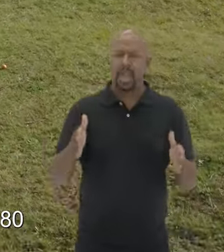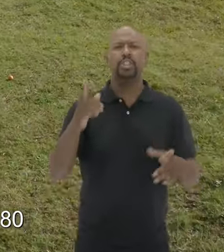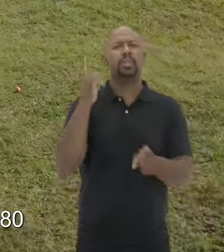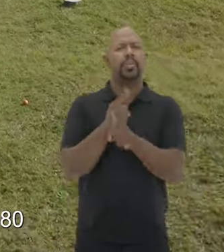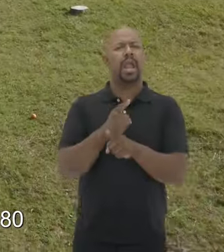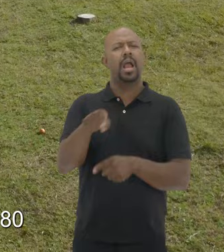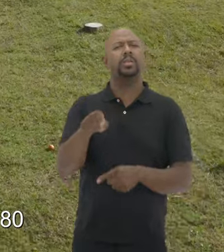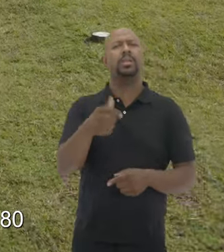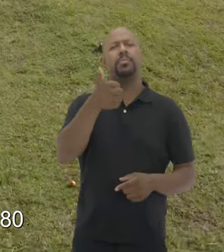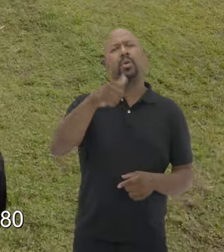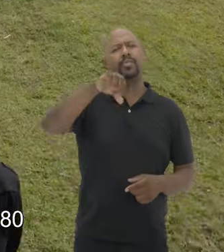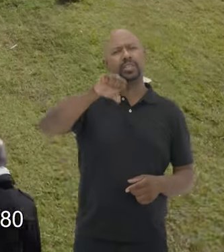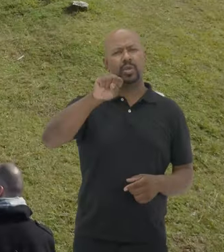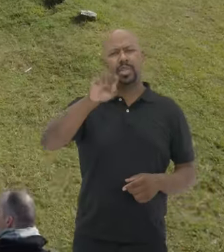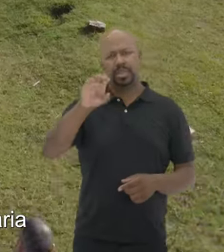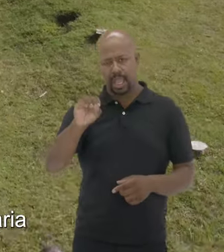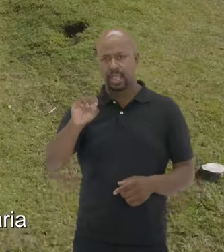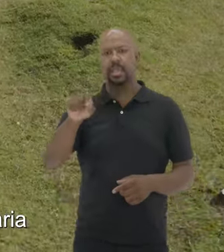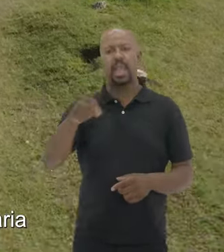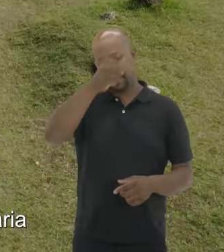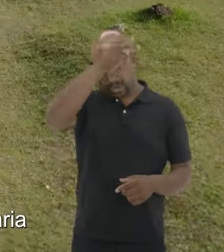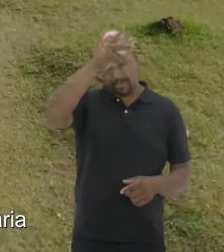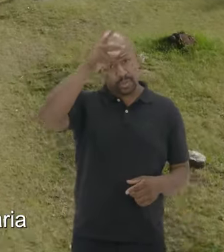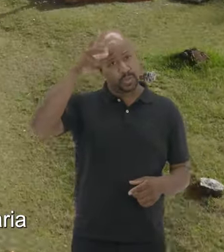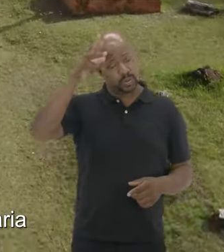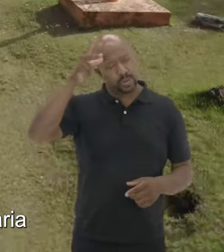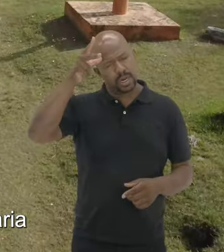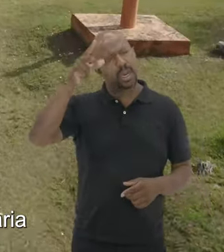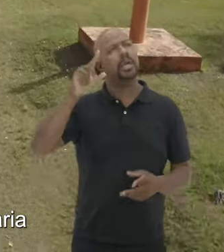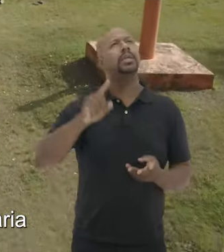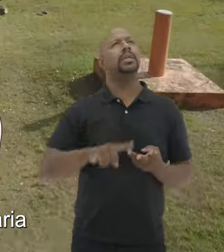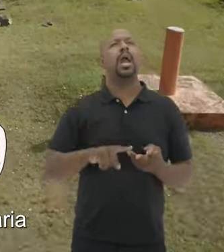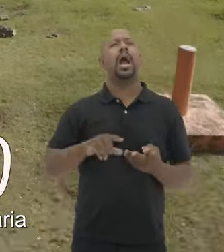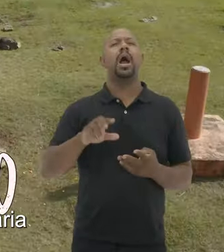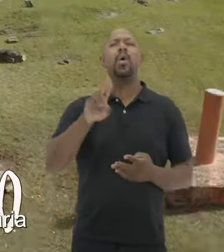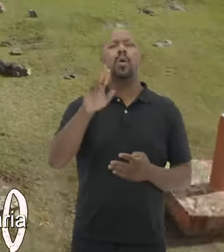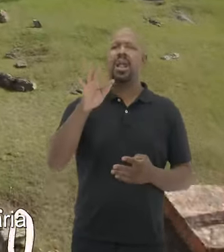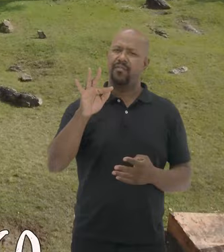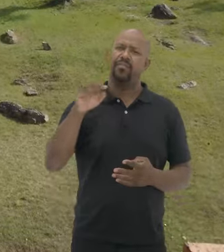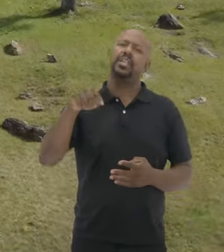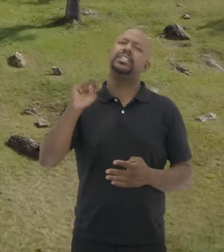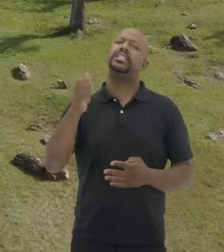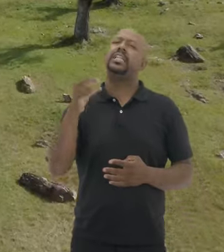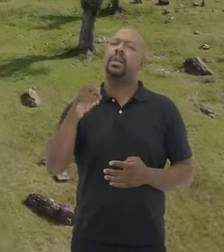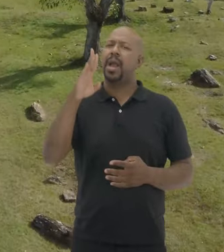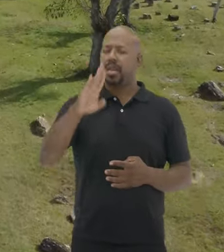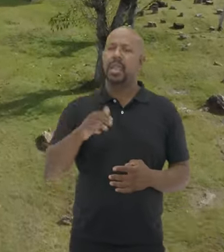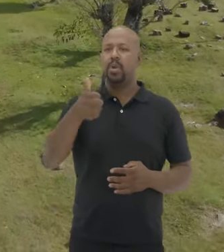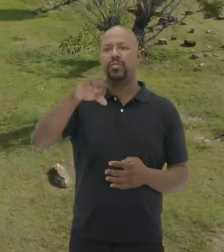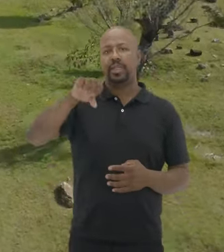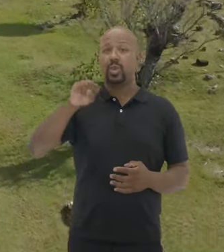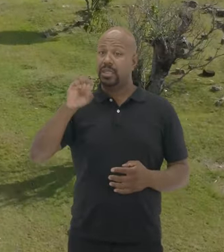em 1980 E aí a prefeitura e a Universidade Federal de Santa Maria delimitada em